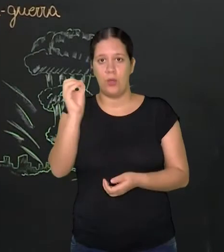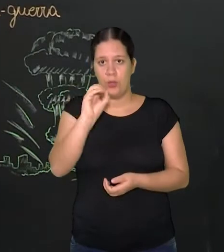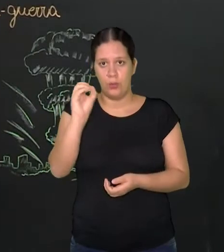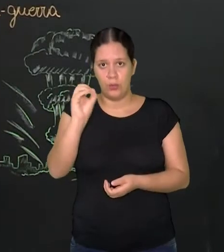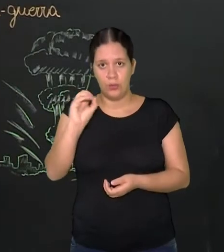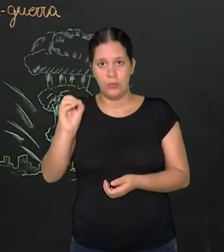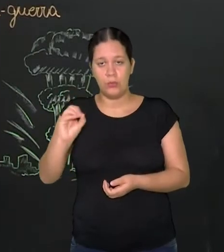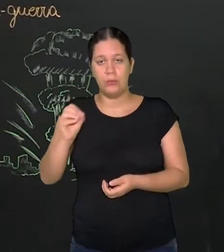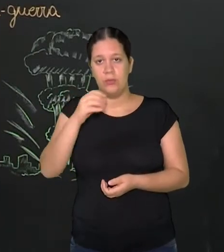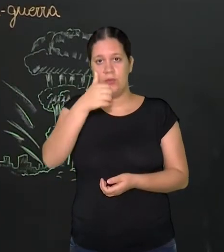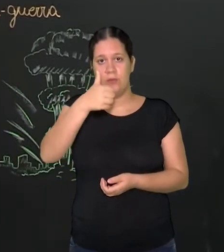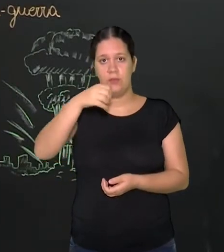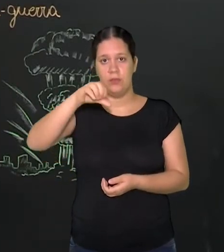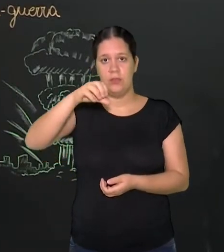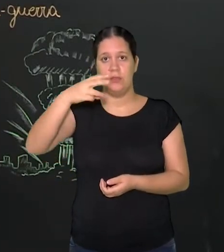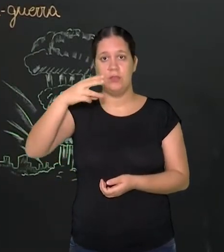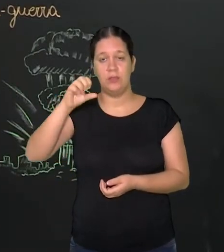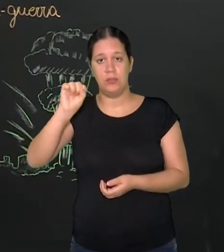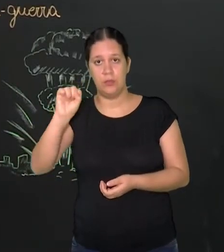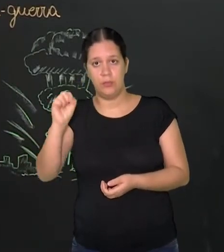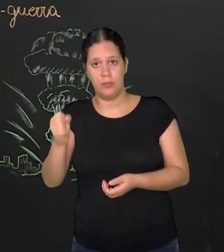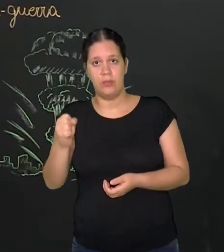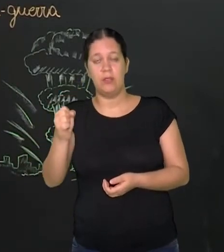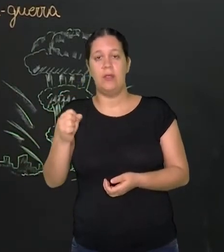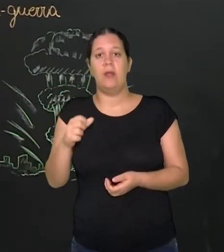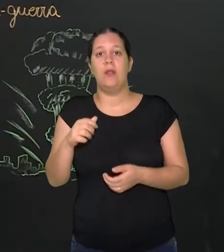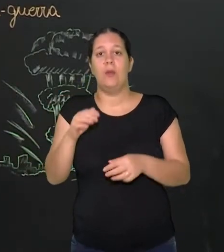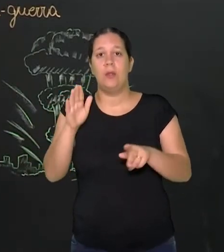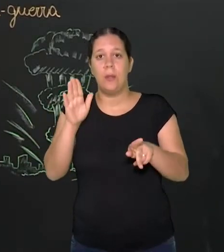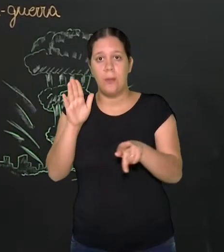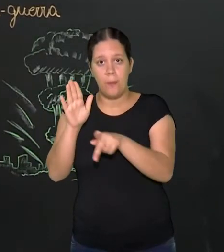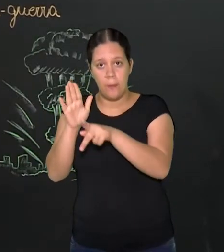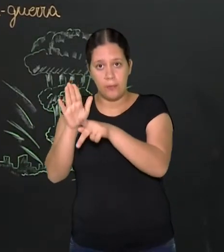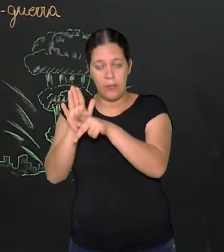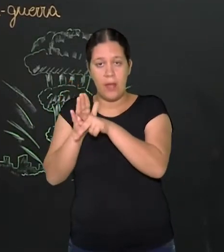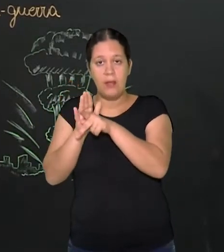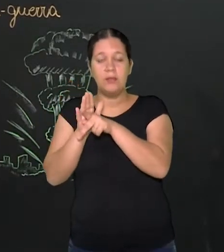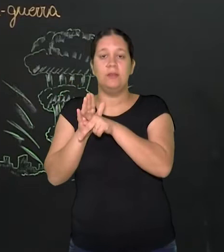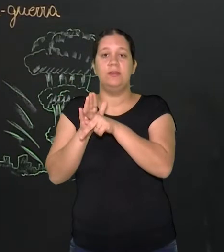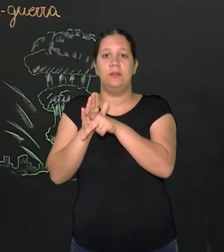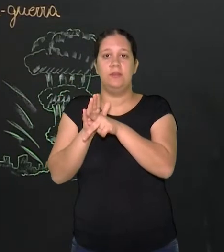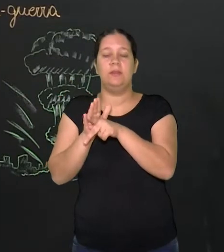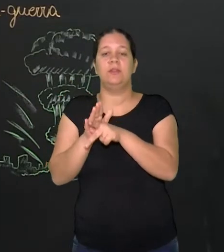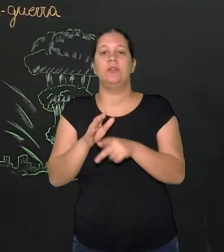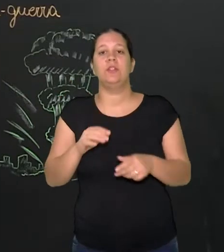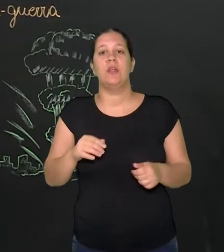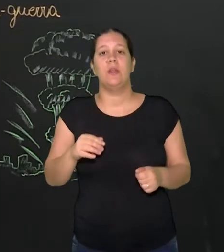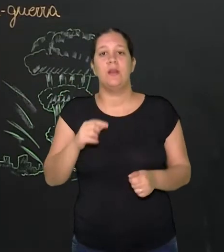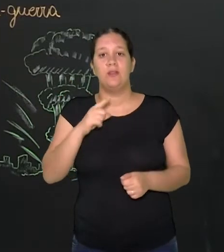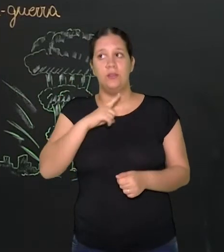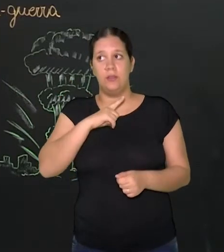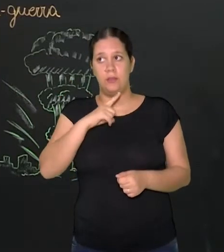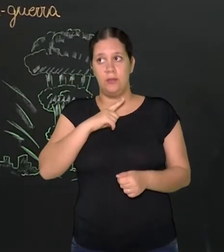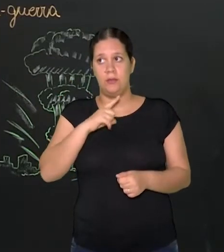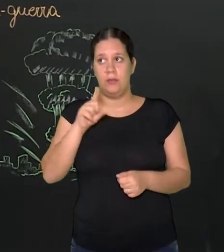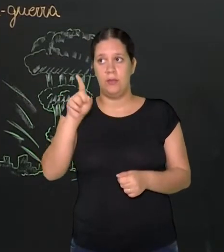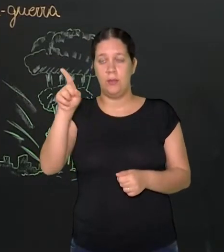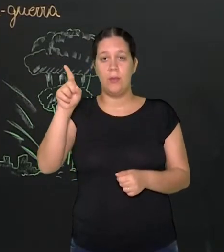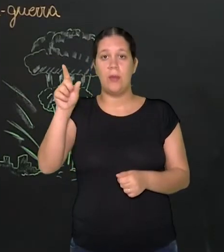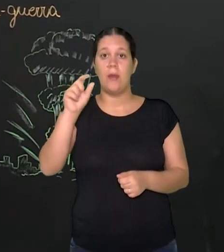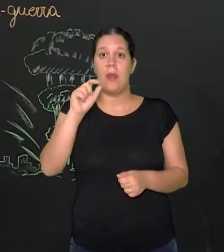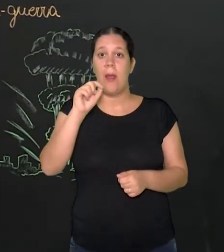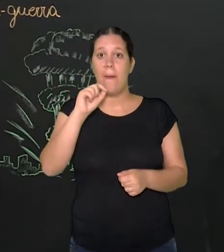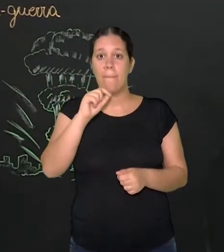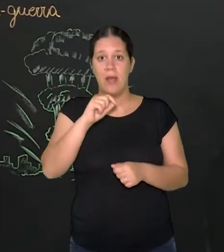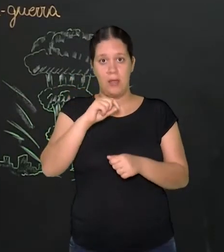em outubro de 1938, Hitler ocupou uma parte da Tchecoslováquia, que era esse país aqui que está